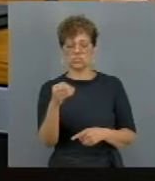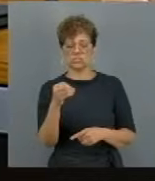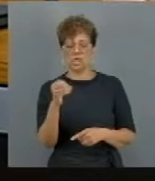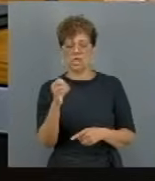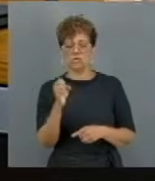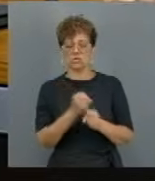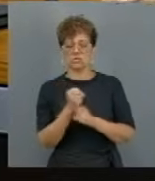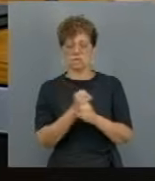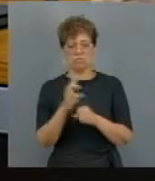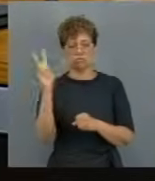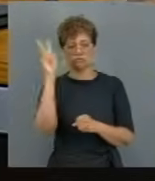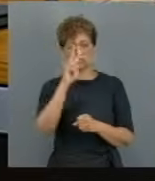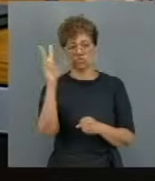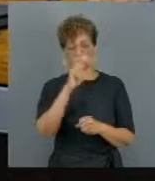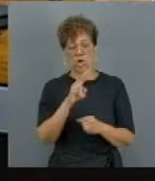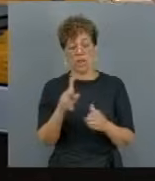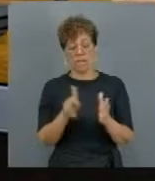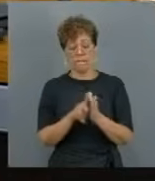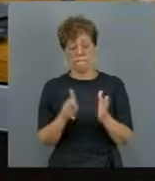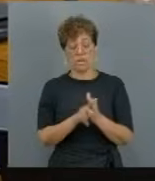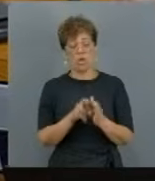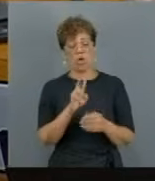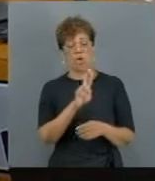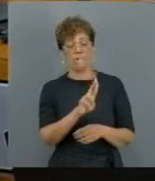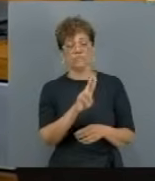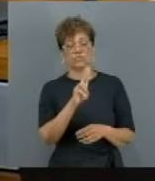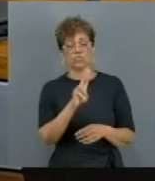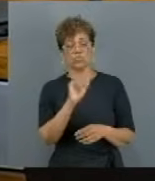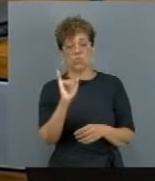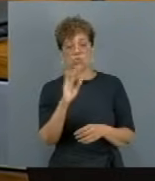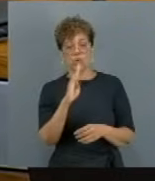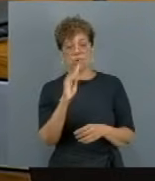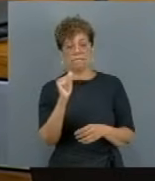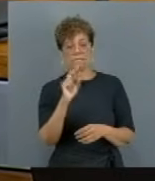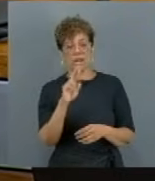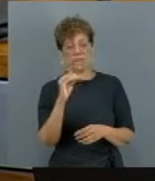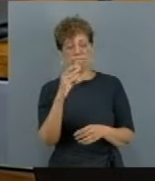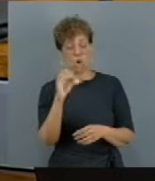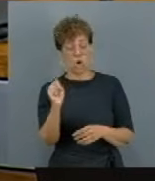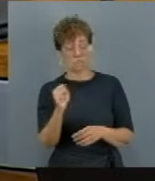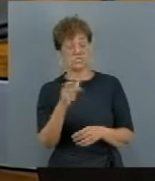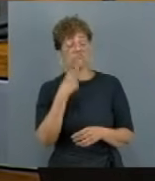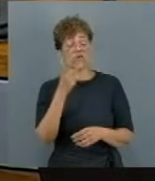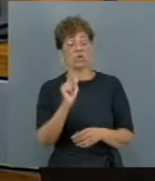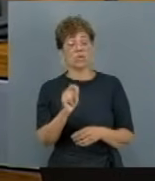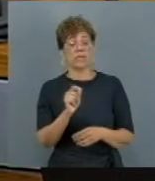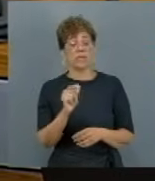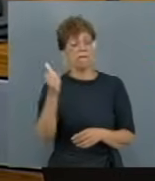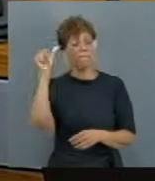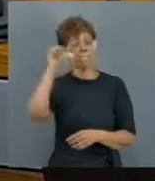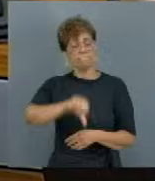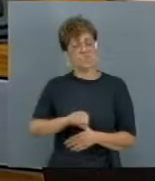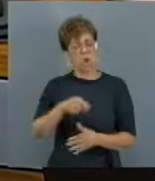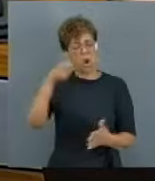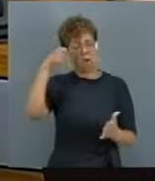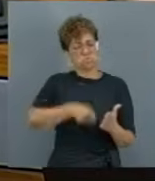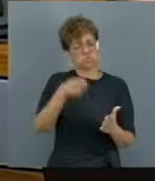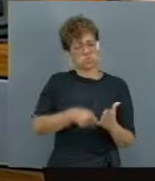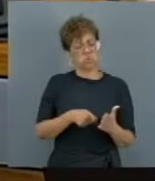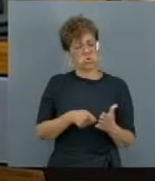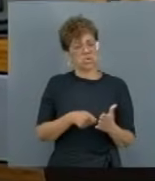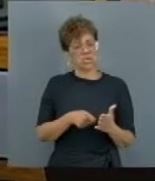República, e Rui Barbosa é o nosso patrono. Ele já dizia: a pior ditadura é a do judiciário, porque não temos a quem